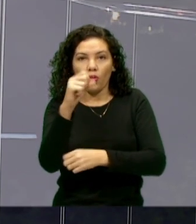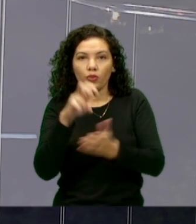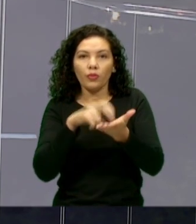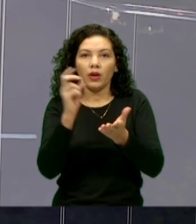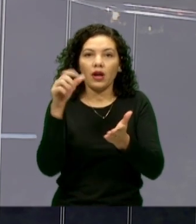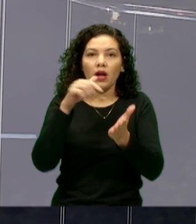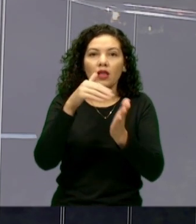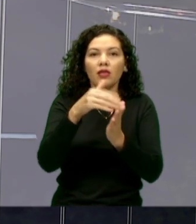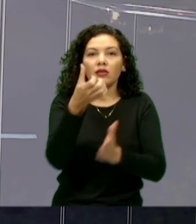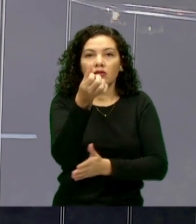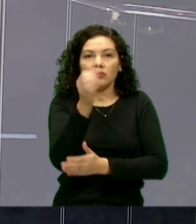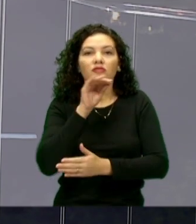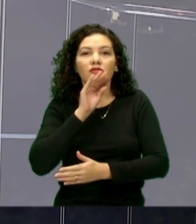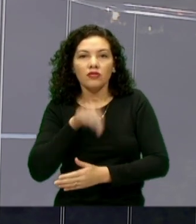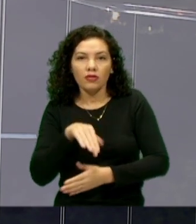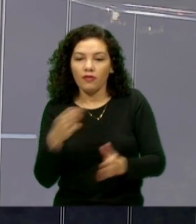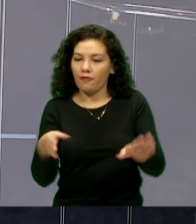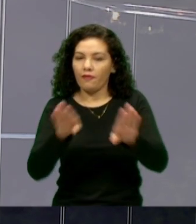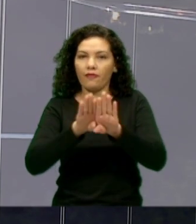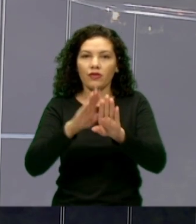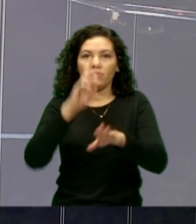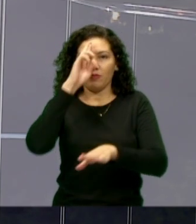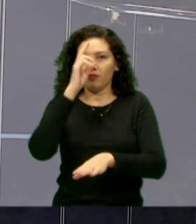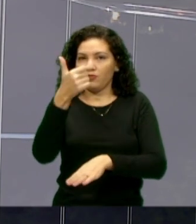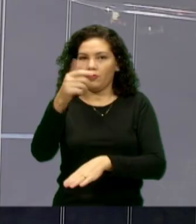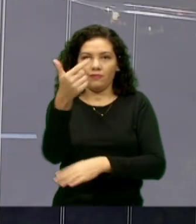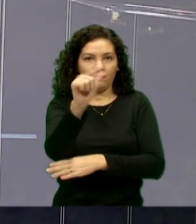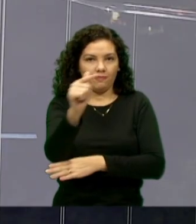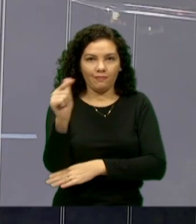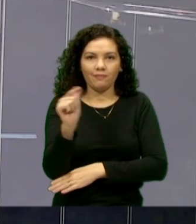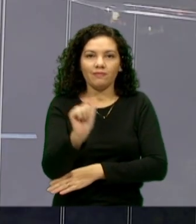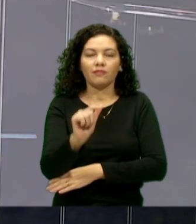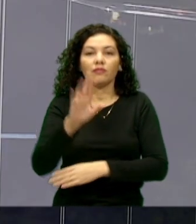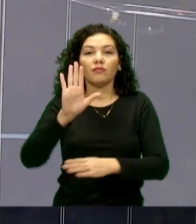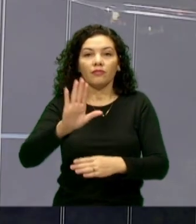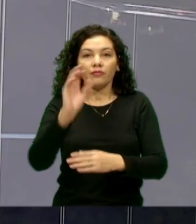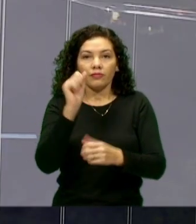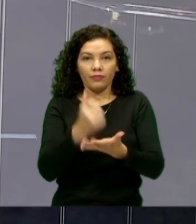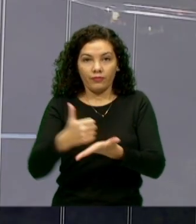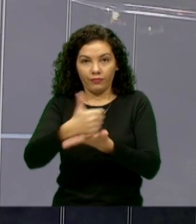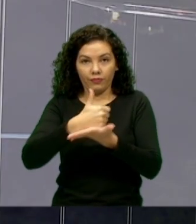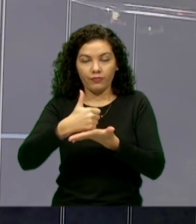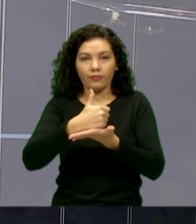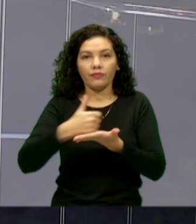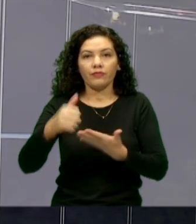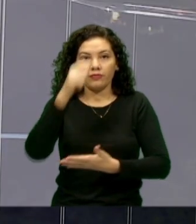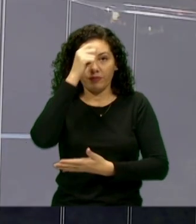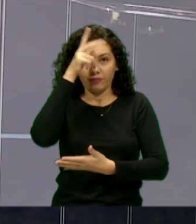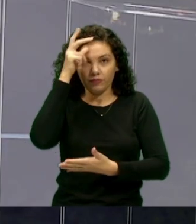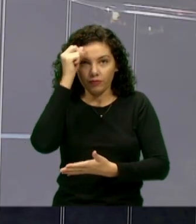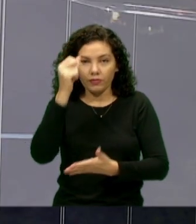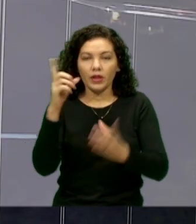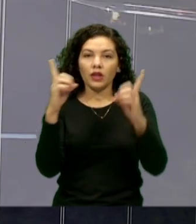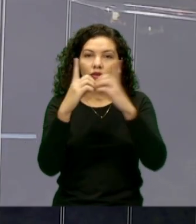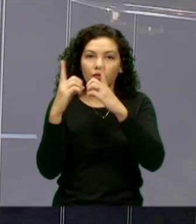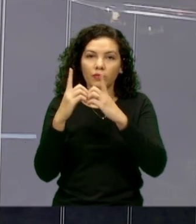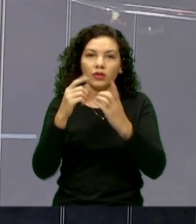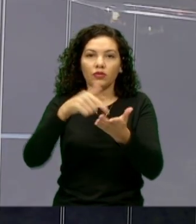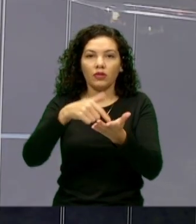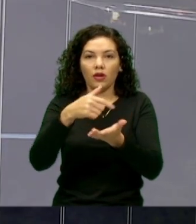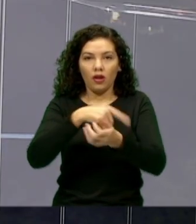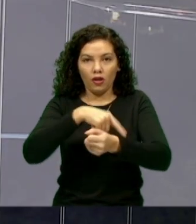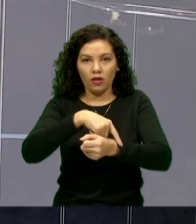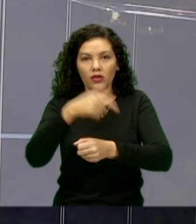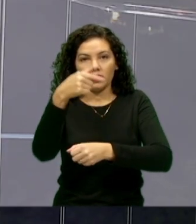6 horas da tarde, sem fechar ao meio-dia. Já a farmácia municipal continua atendendo das 7 da manhã até